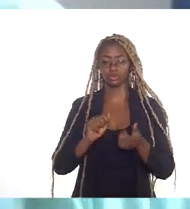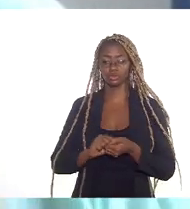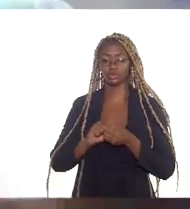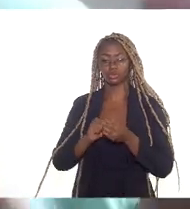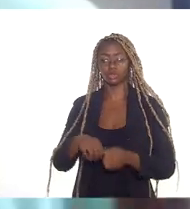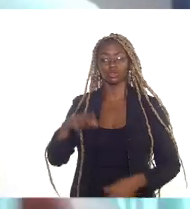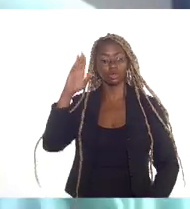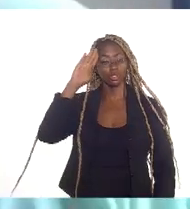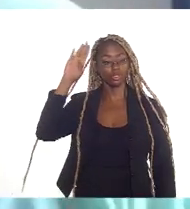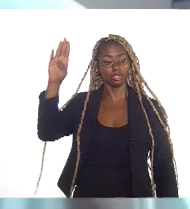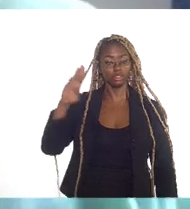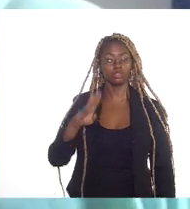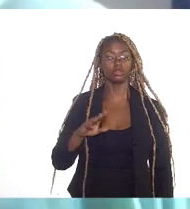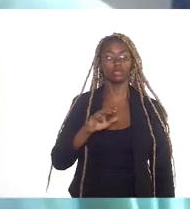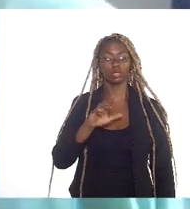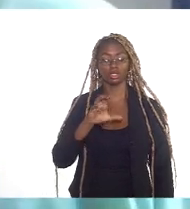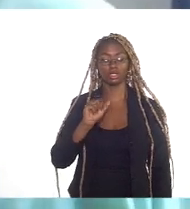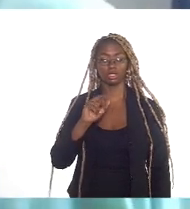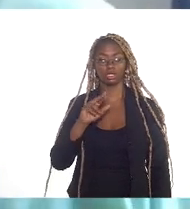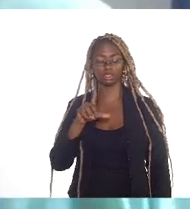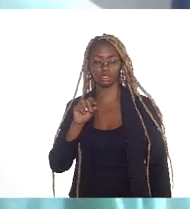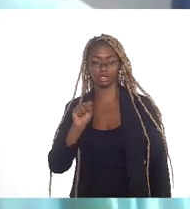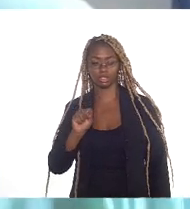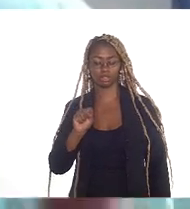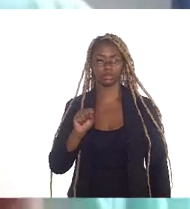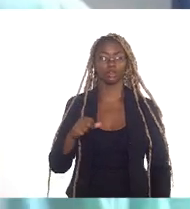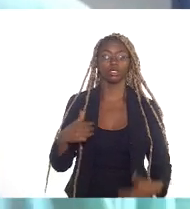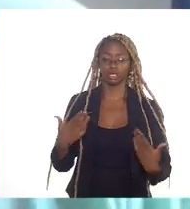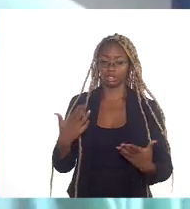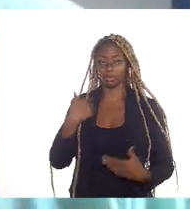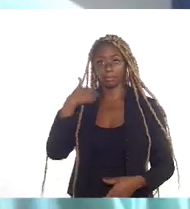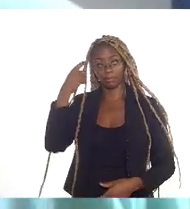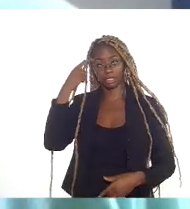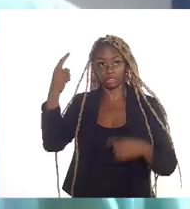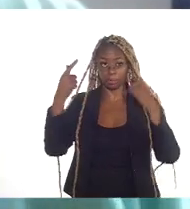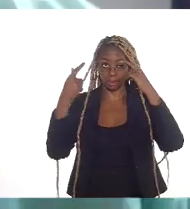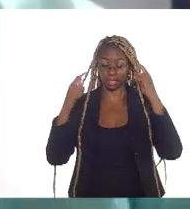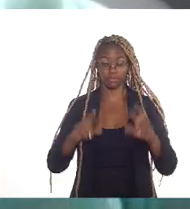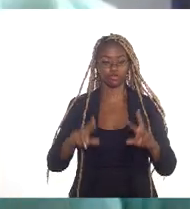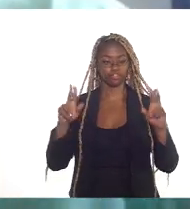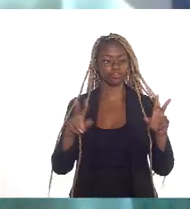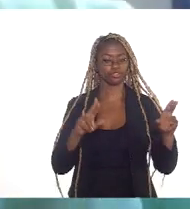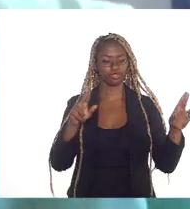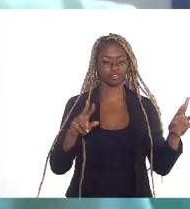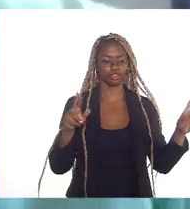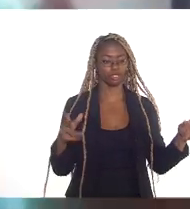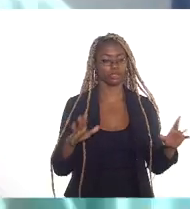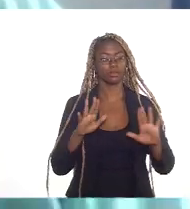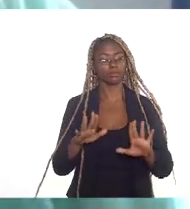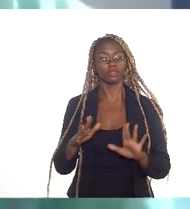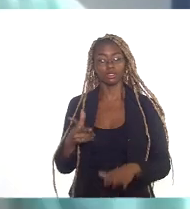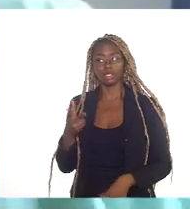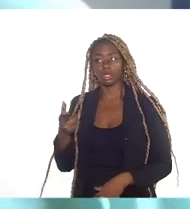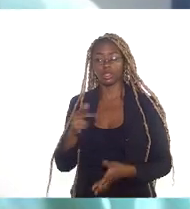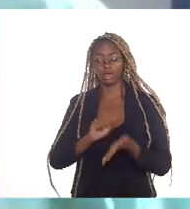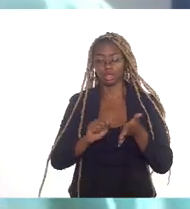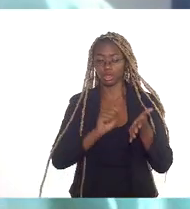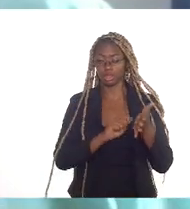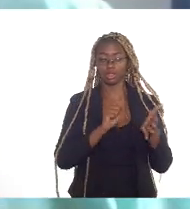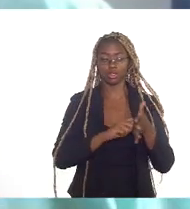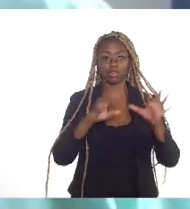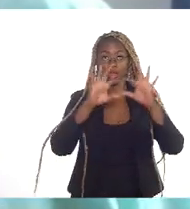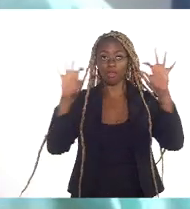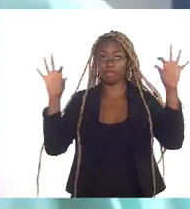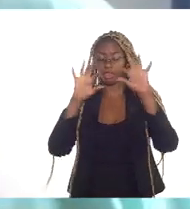Augusto. Nós pensamos diferente sobre vários assuntos. Fomos coautores de uma lei sobre fiação elétrica e outra mais